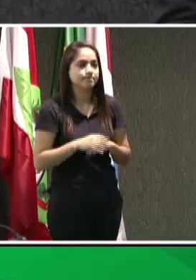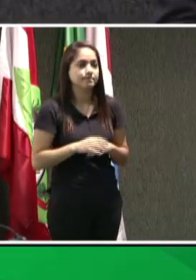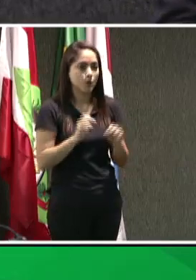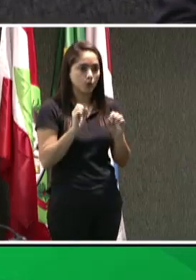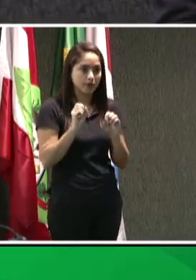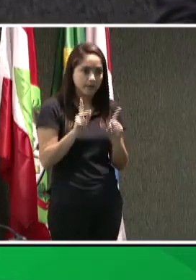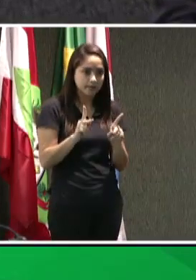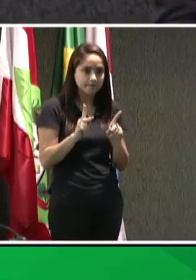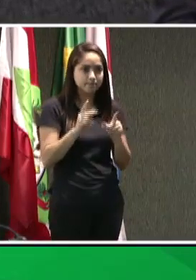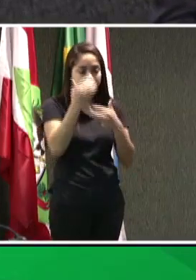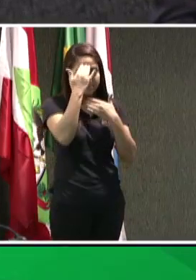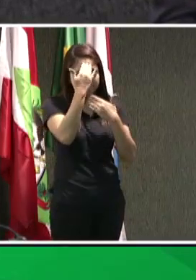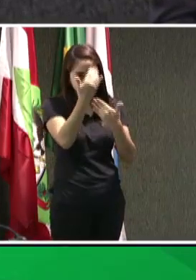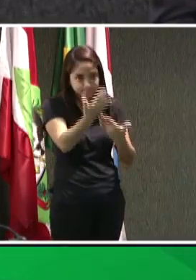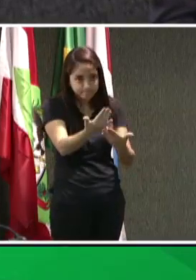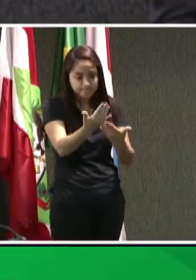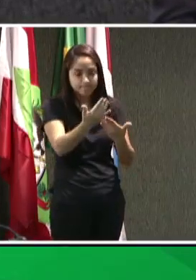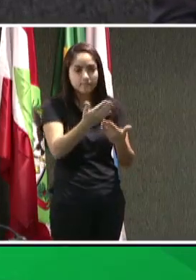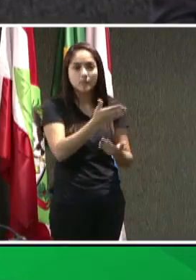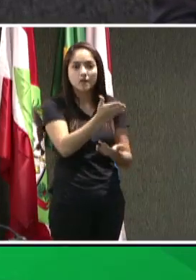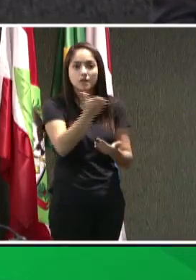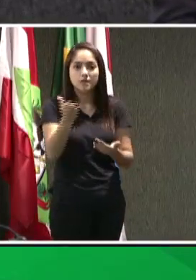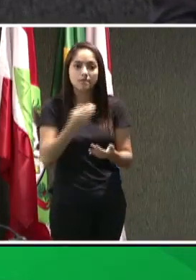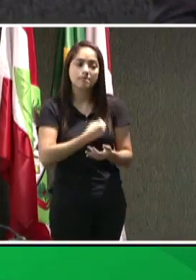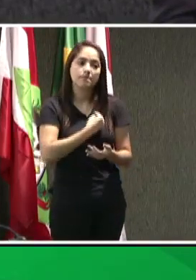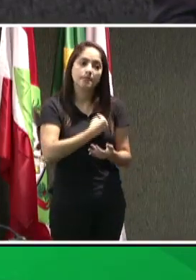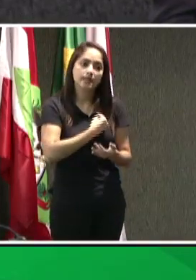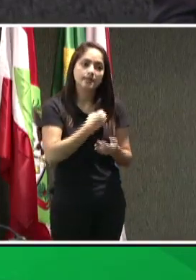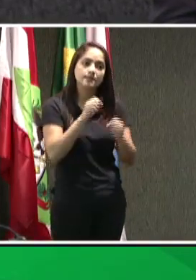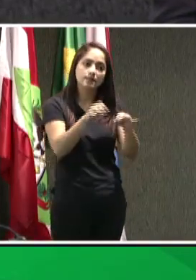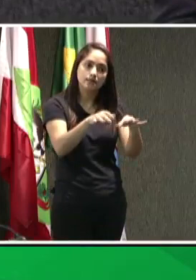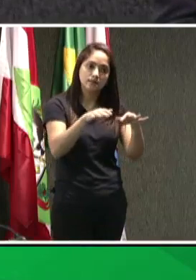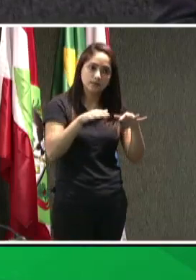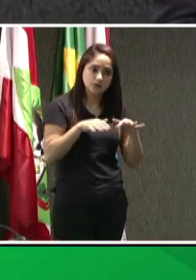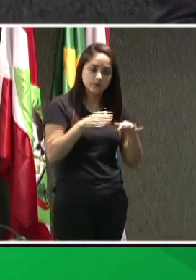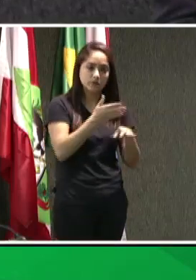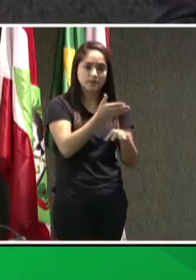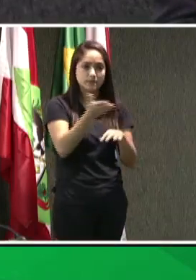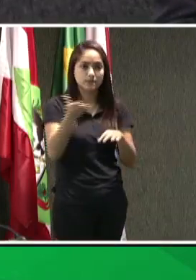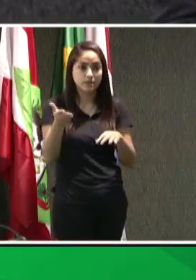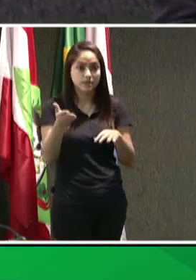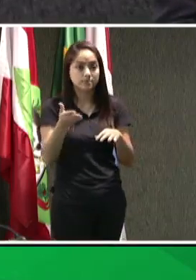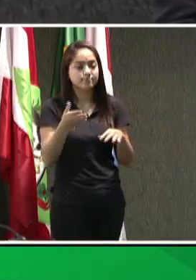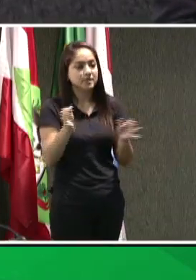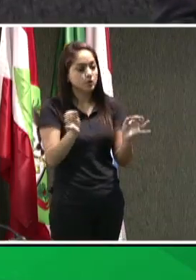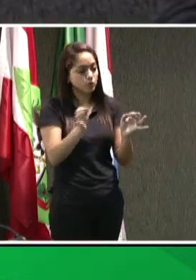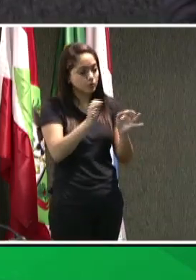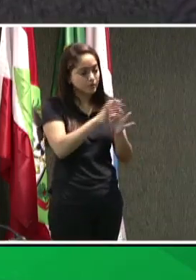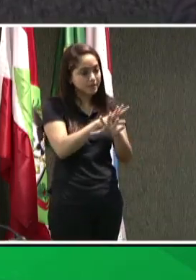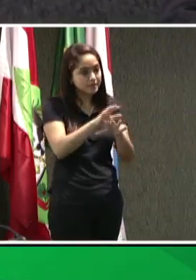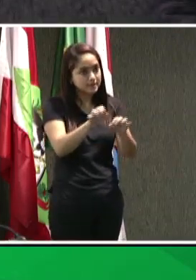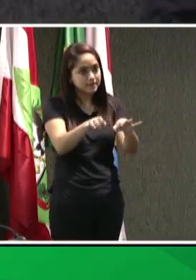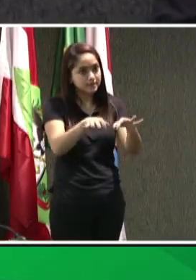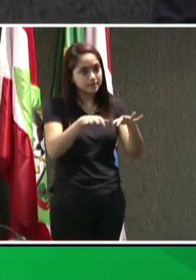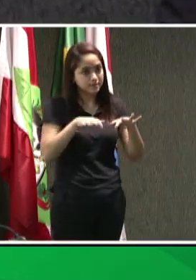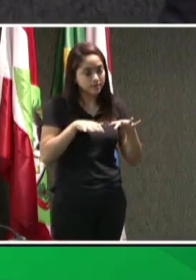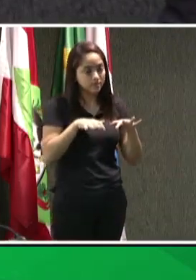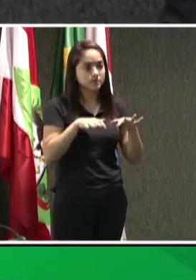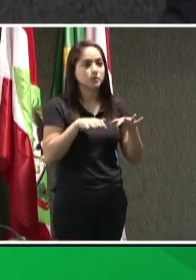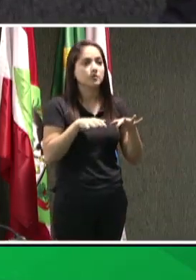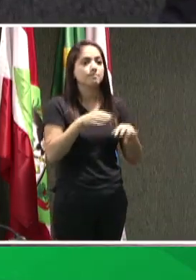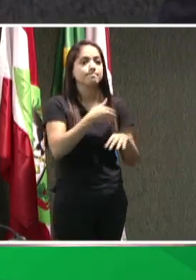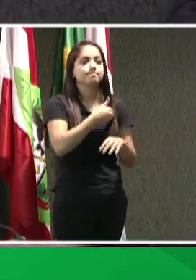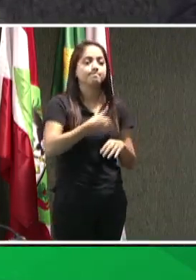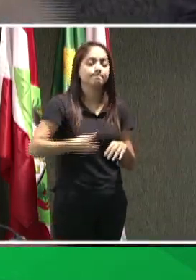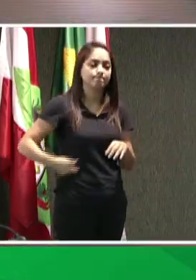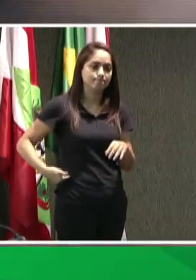Ok? Quero agradecer muito a presença de todos vocês e eu encerro a presente audiência